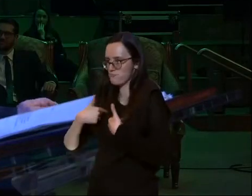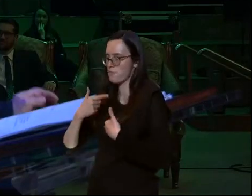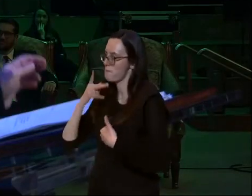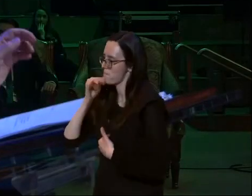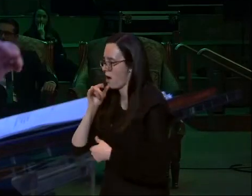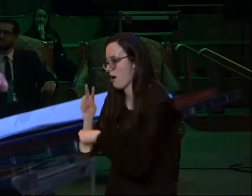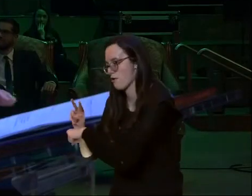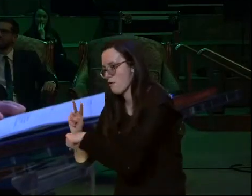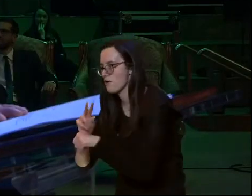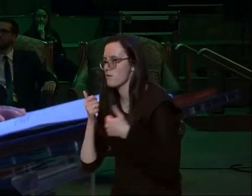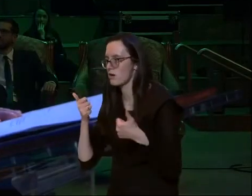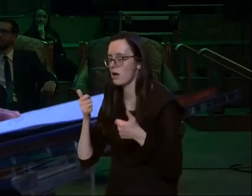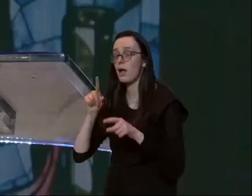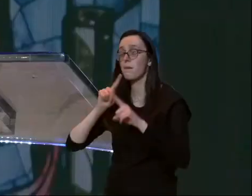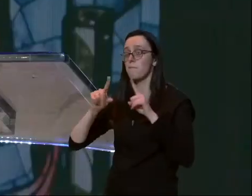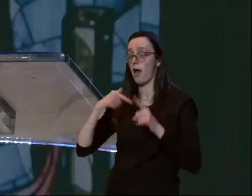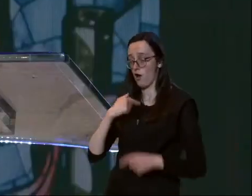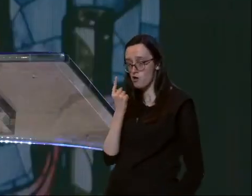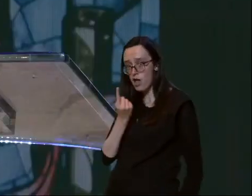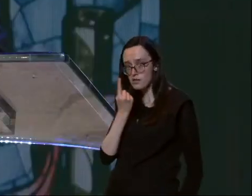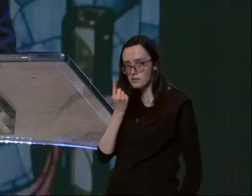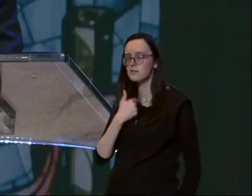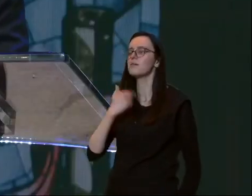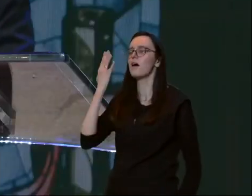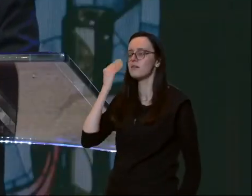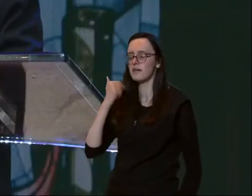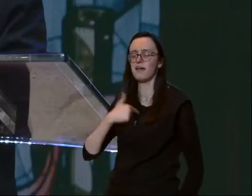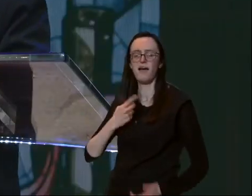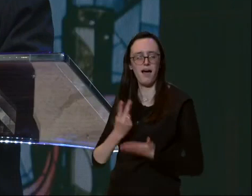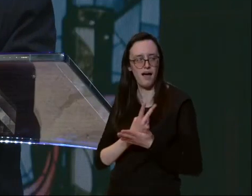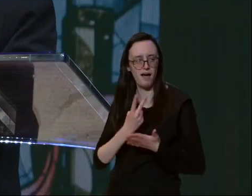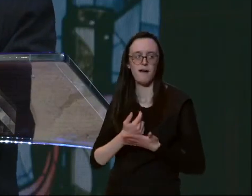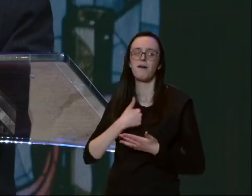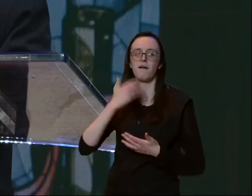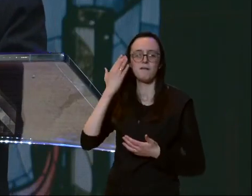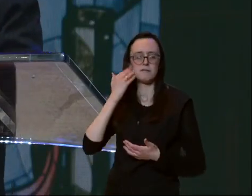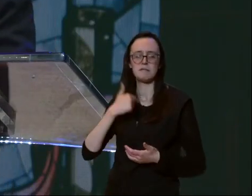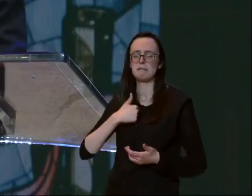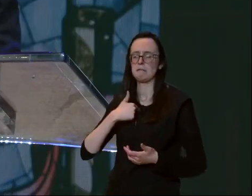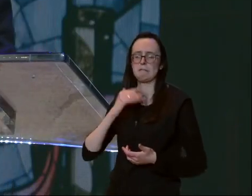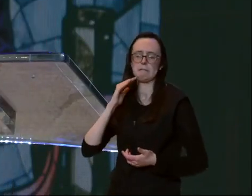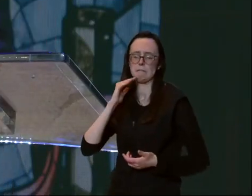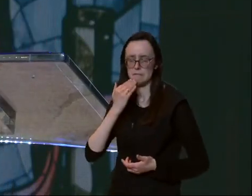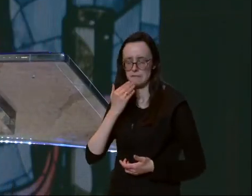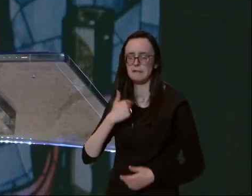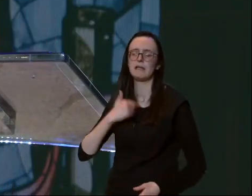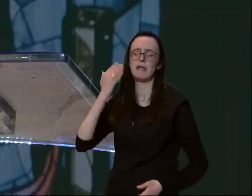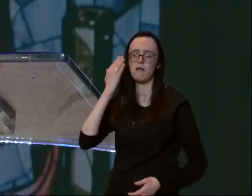lutas, nos meus defeitos, como é que eu reajo?